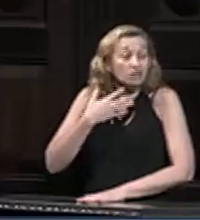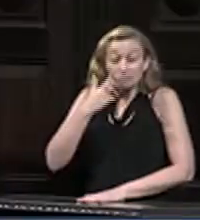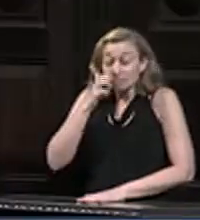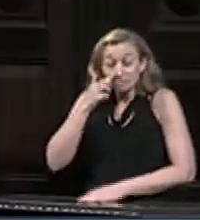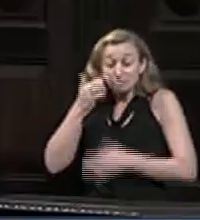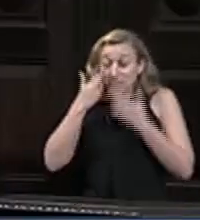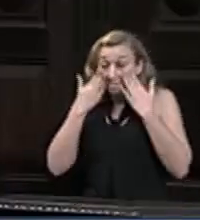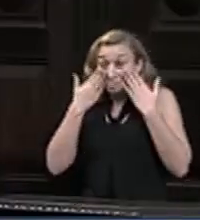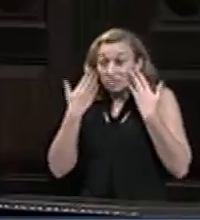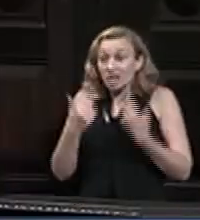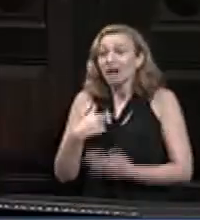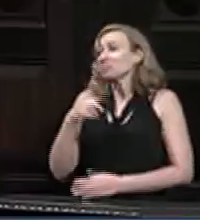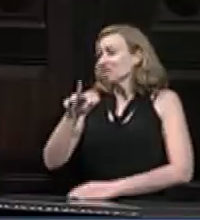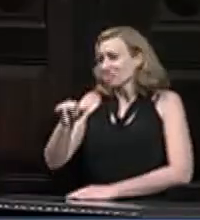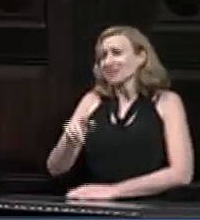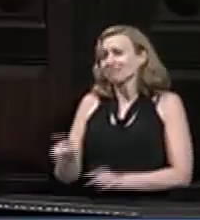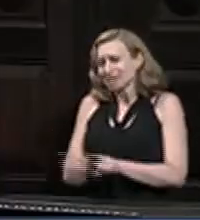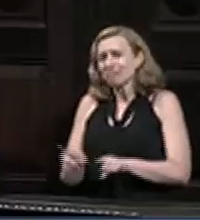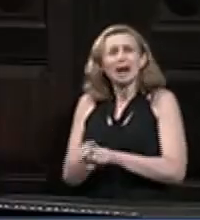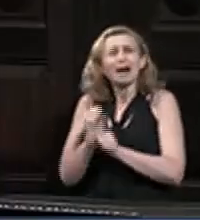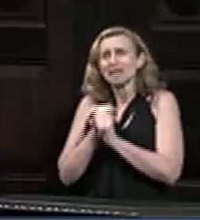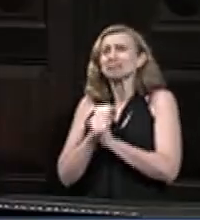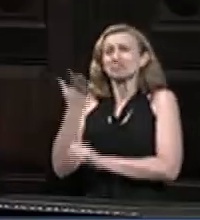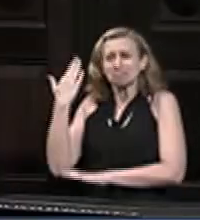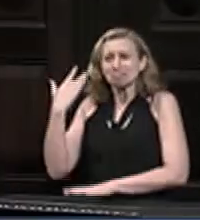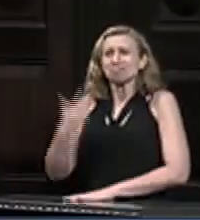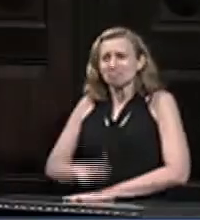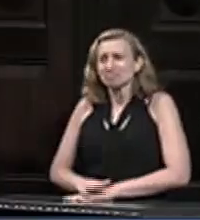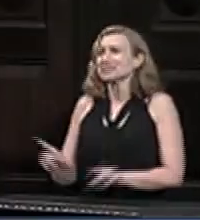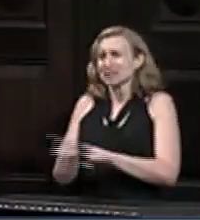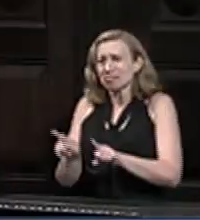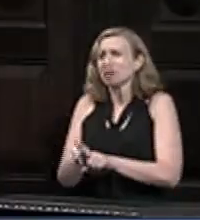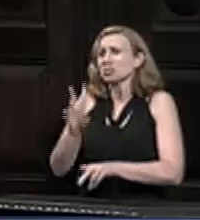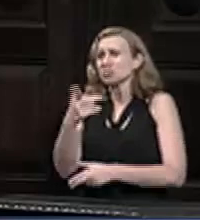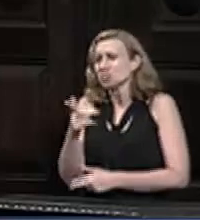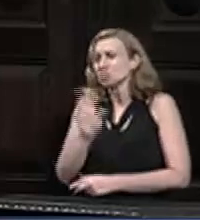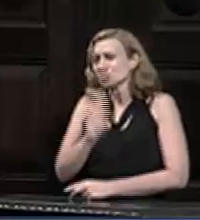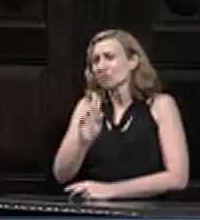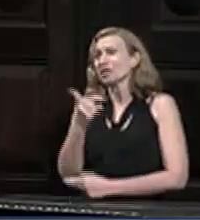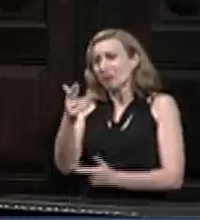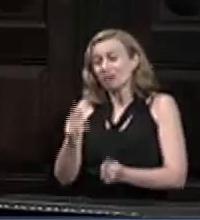o nosso convívio há muitos anos, também se chamava Marilena.